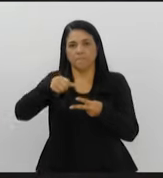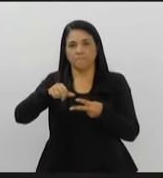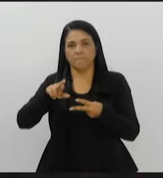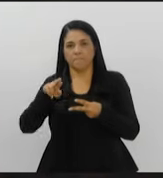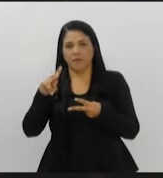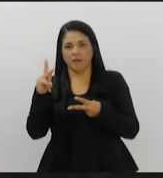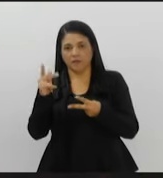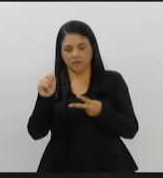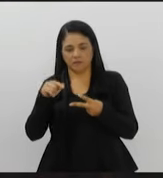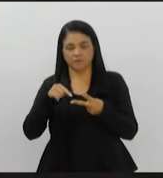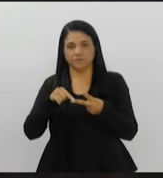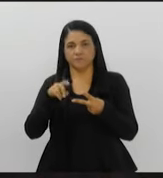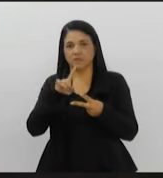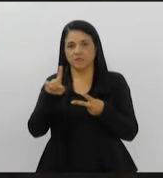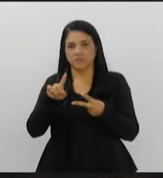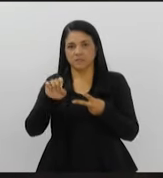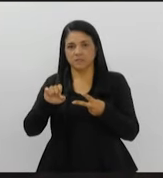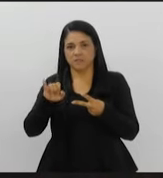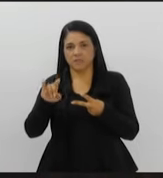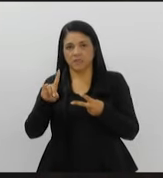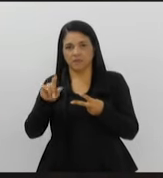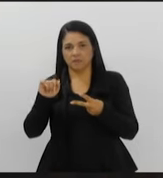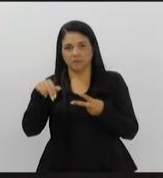conseguindo acessar o Zoom.